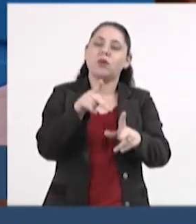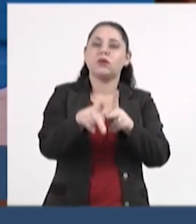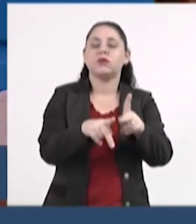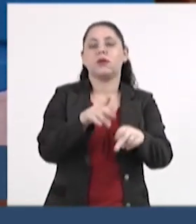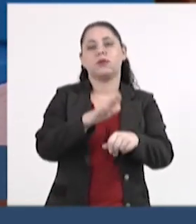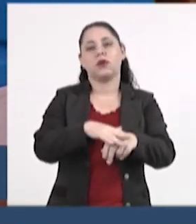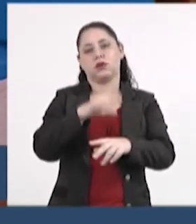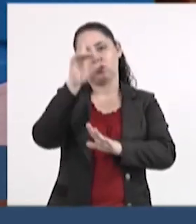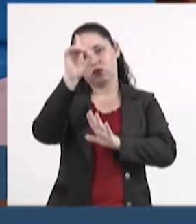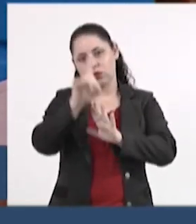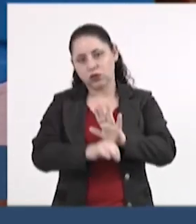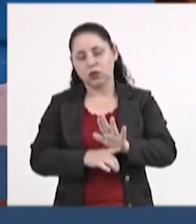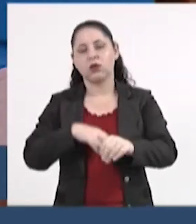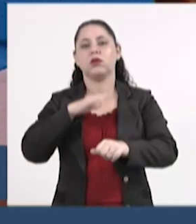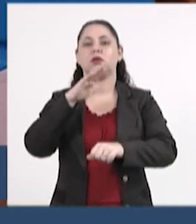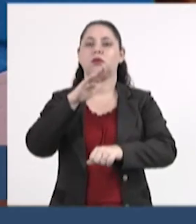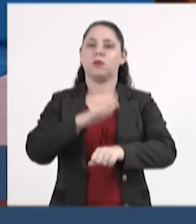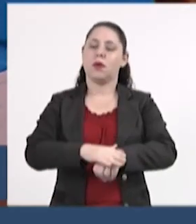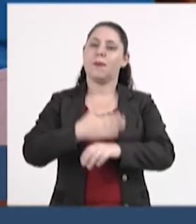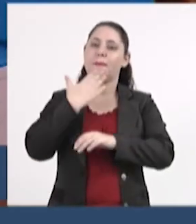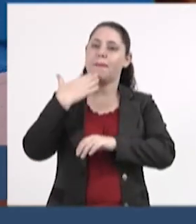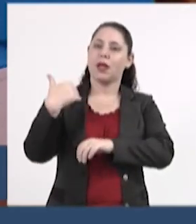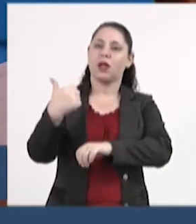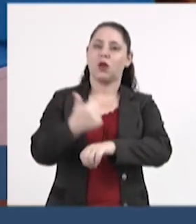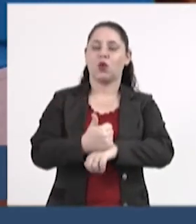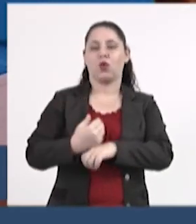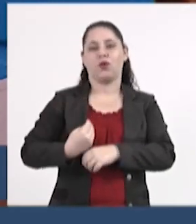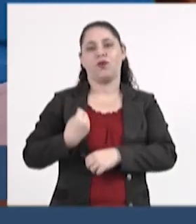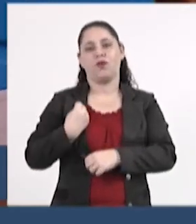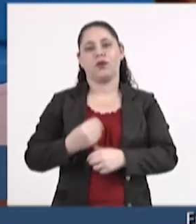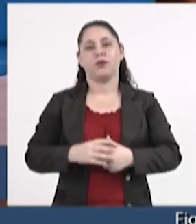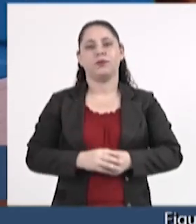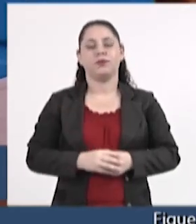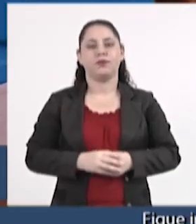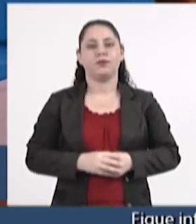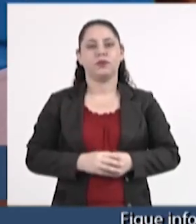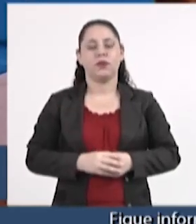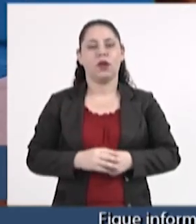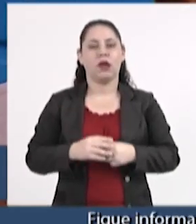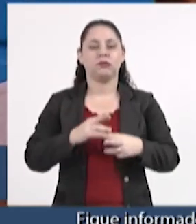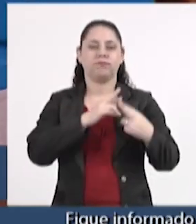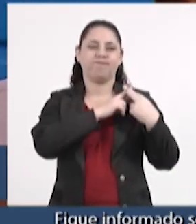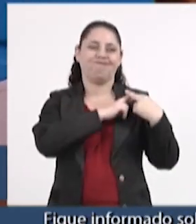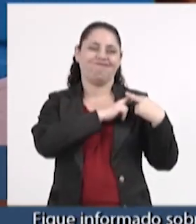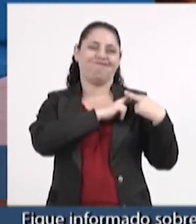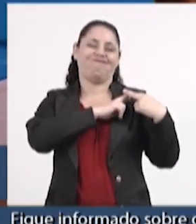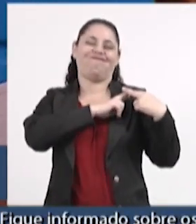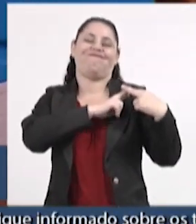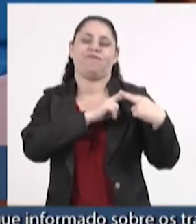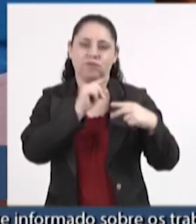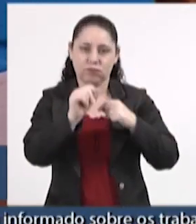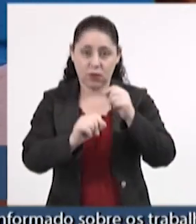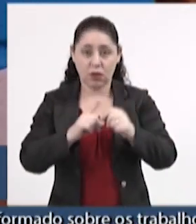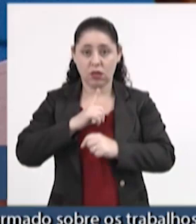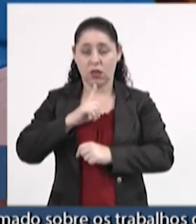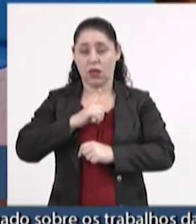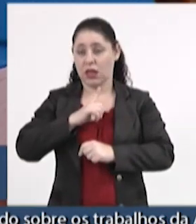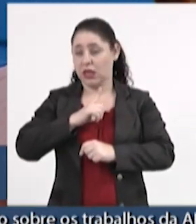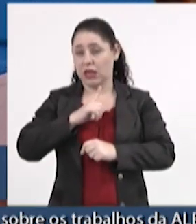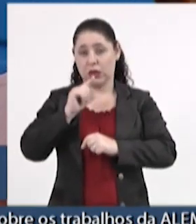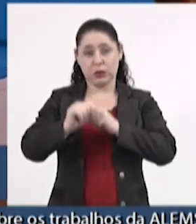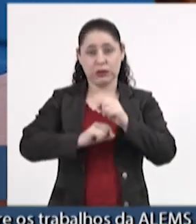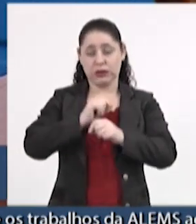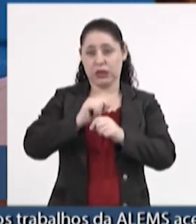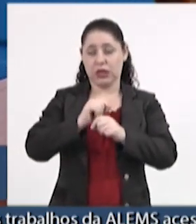mais direito, por melhorias e condições de vida. Carregamos o fardo de ter toda a